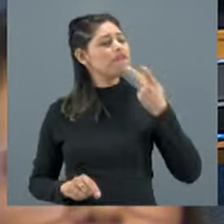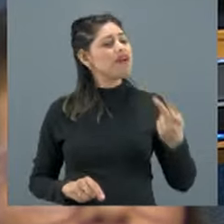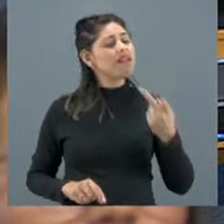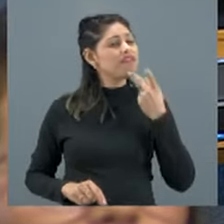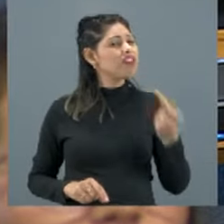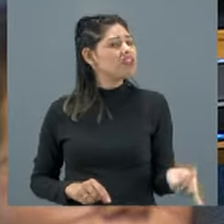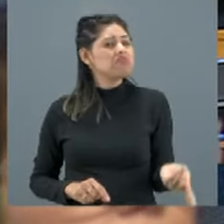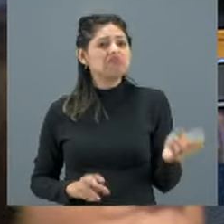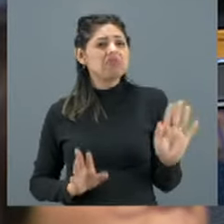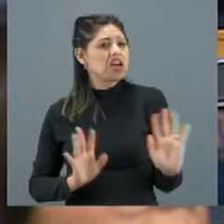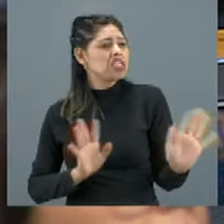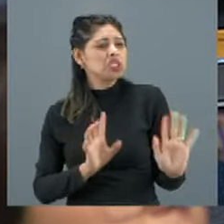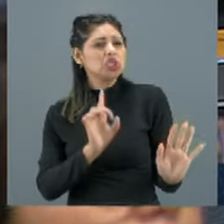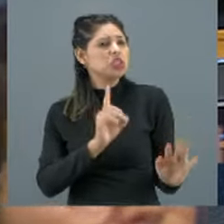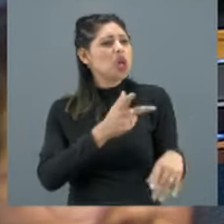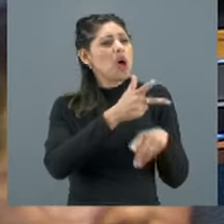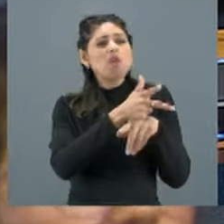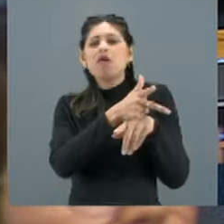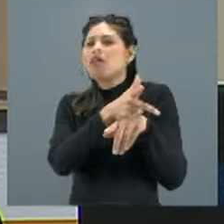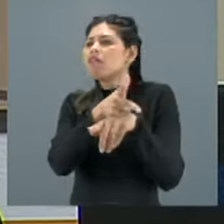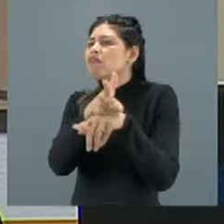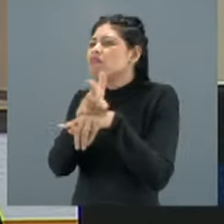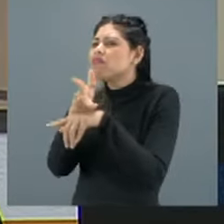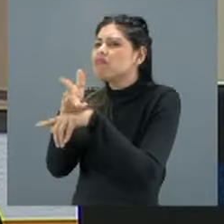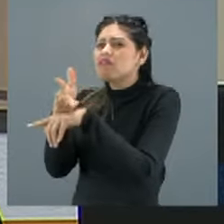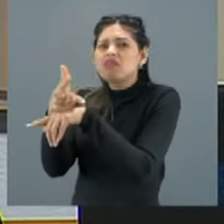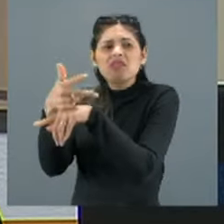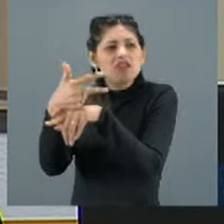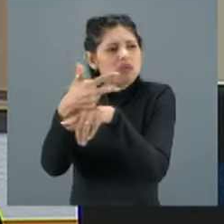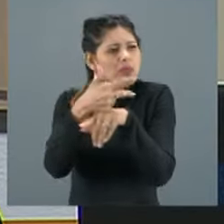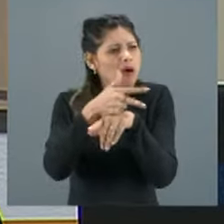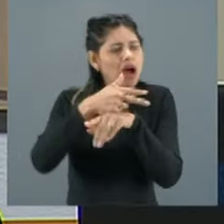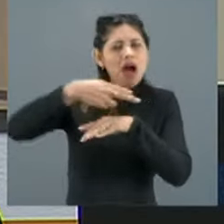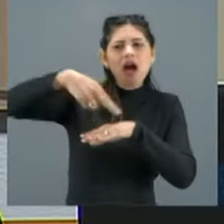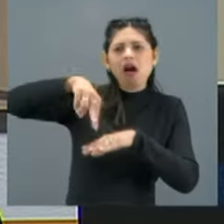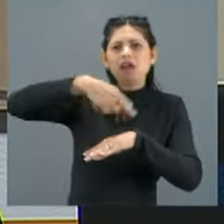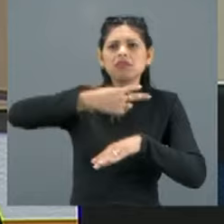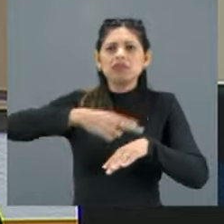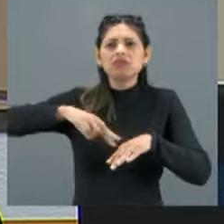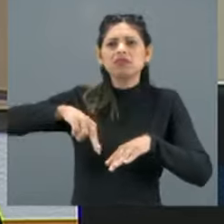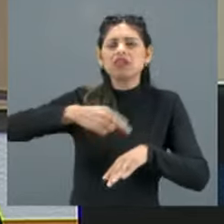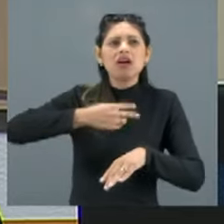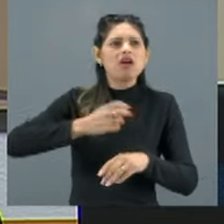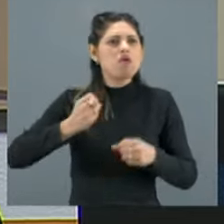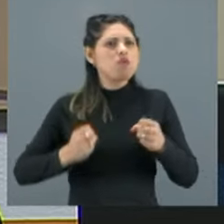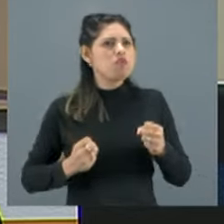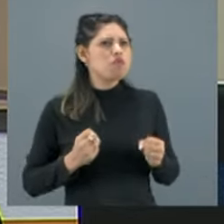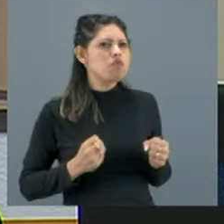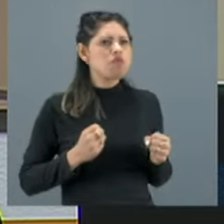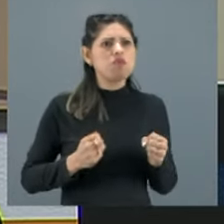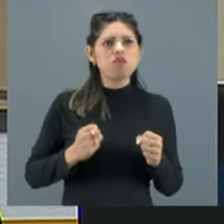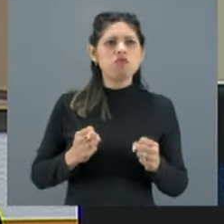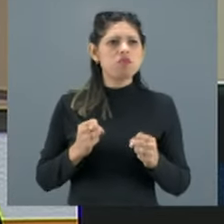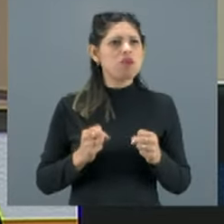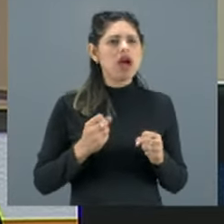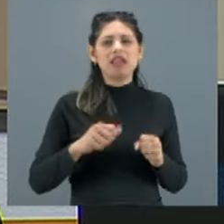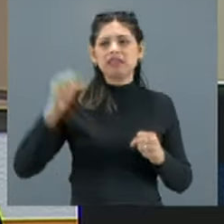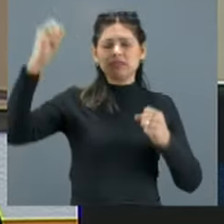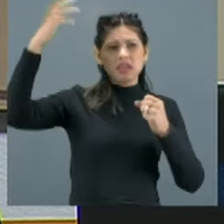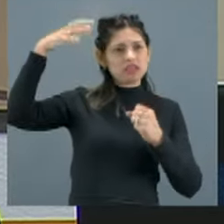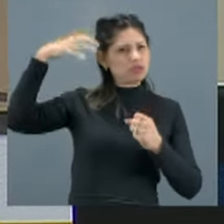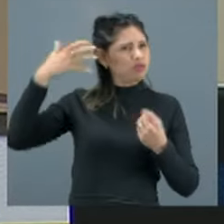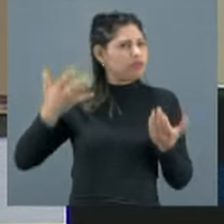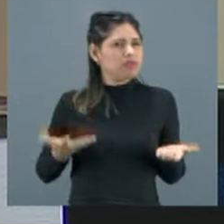mas só aparece para filmar a dança da chuva, né? E a cultura, aparece que é para mostrar lá fora. Quer dizer, é muito bom isso,